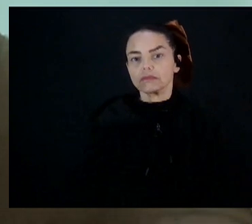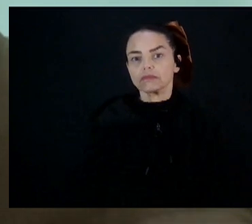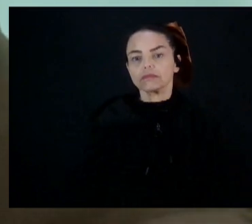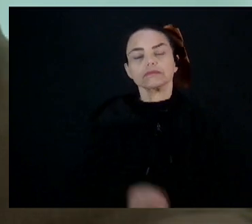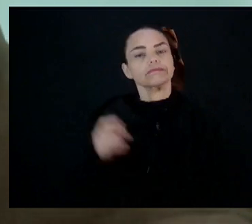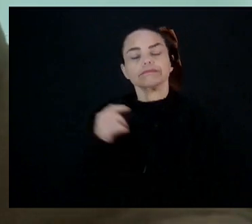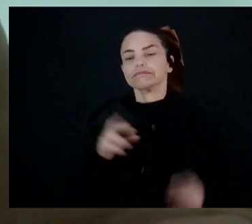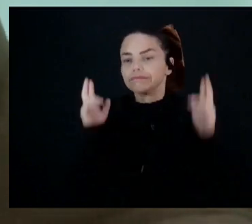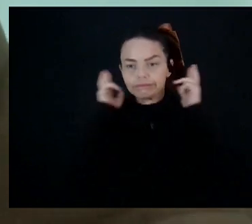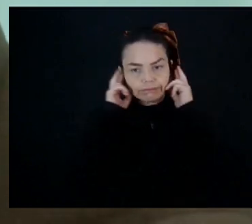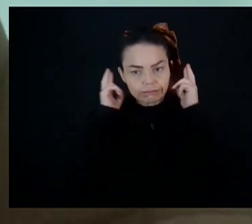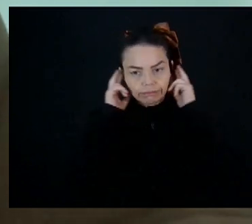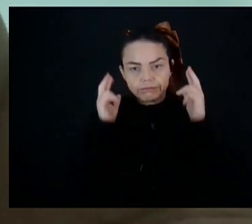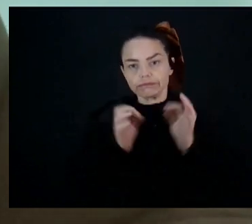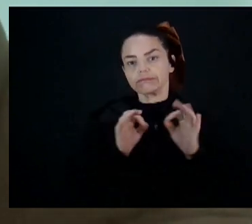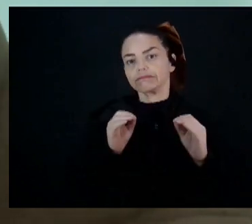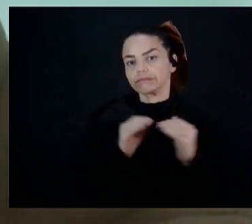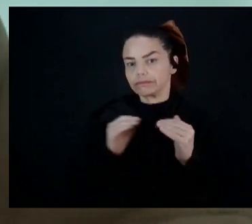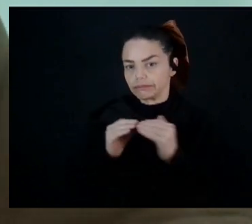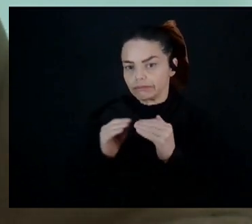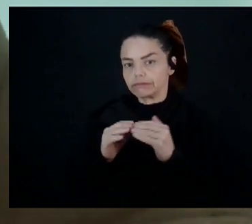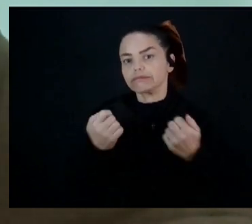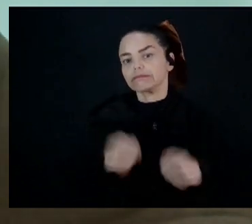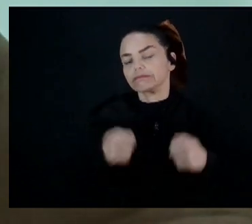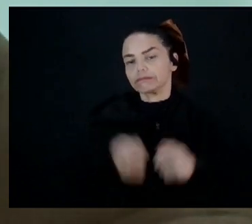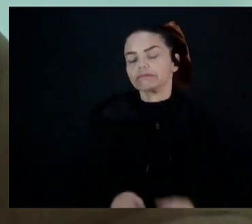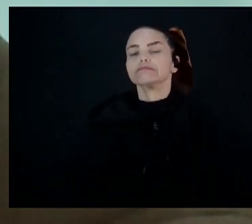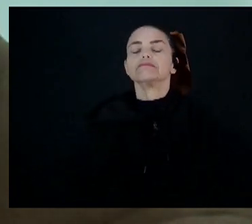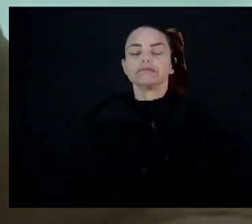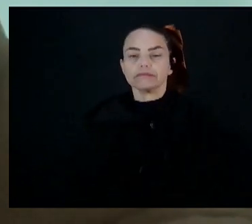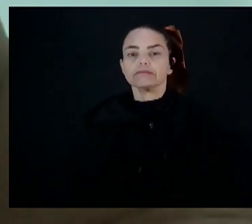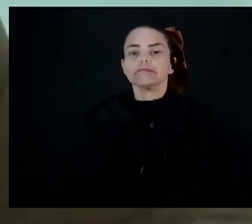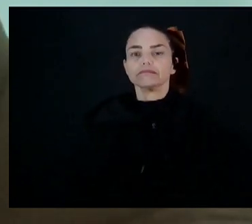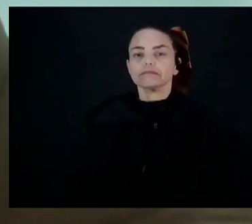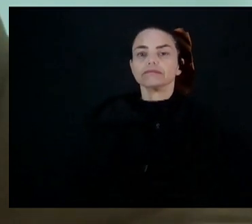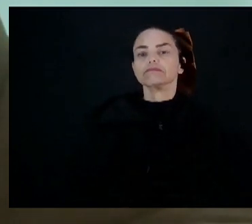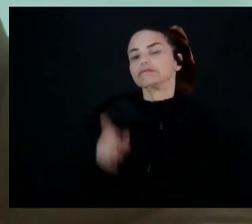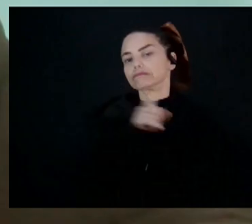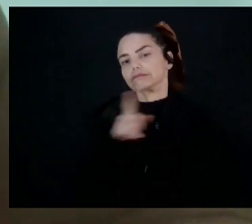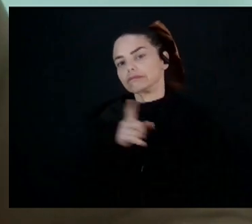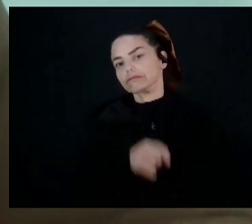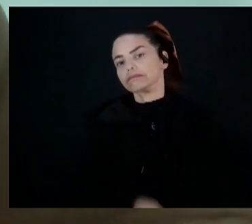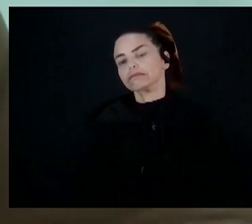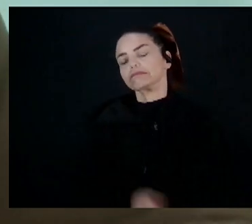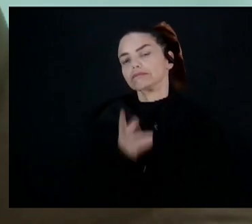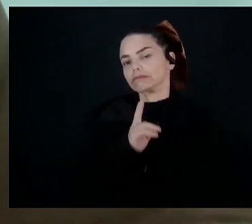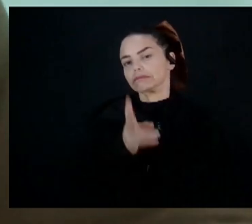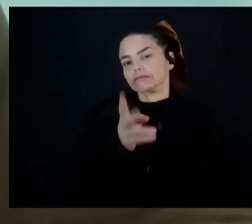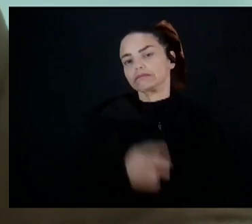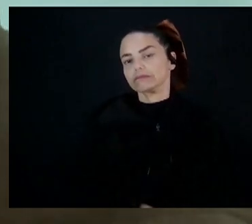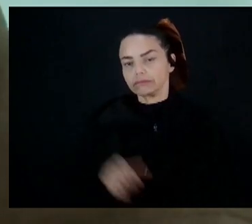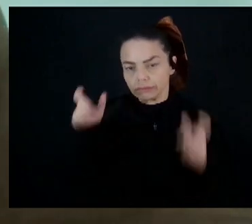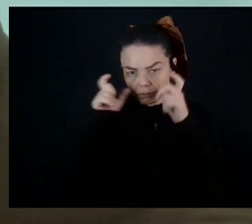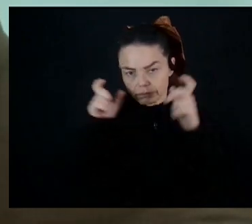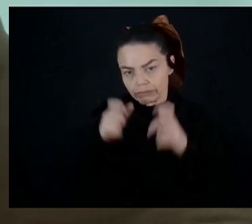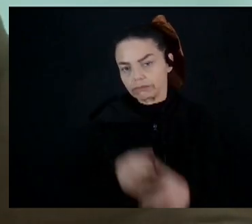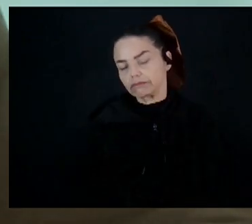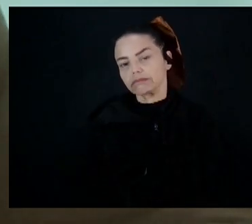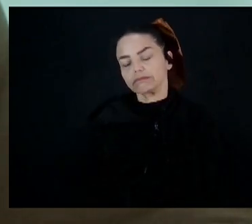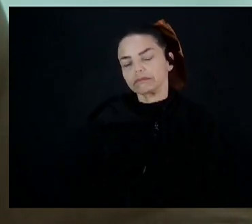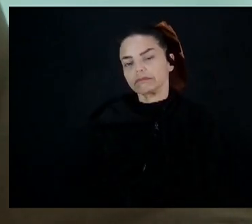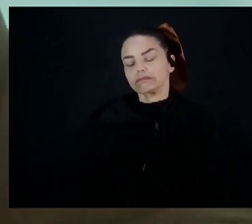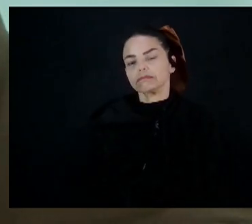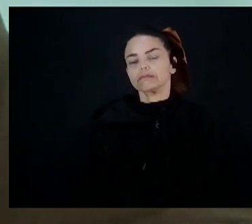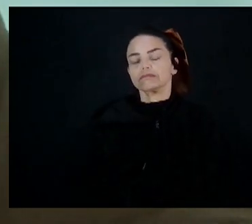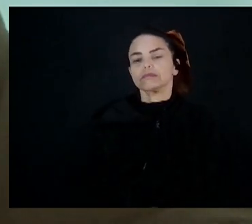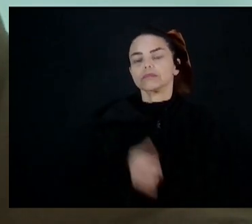mais adequados, a gente não precisaria nem de algo para dormir e nem para algo para se manter acordado, né? Então, energético ele é uma